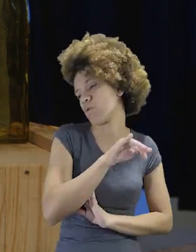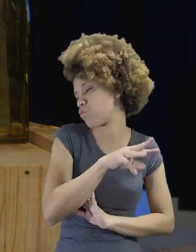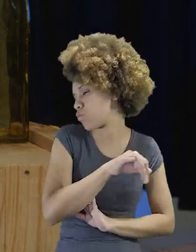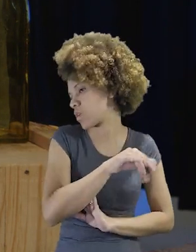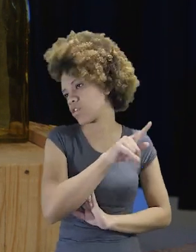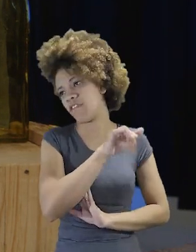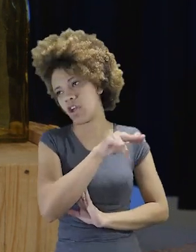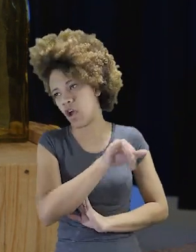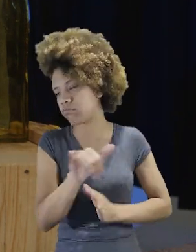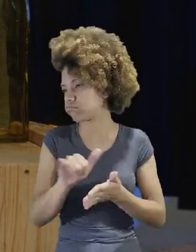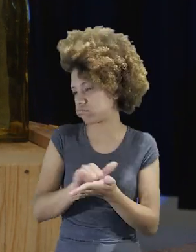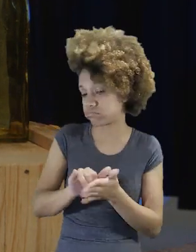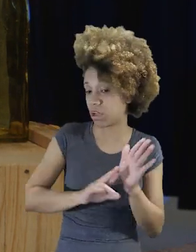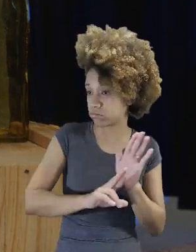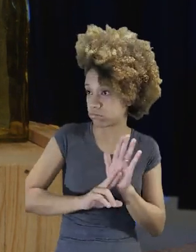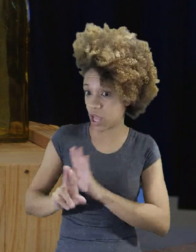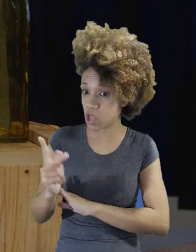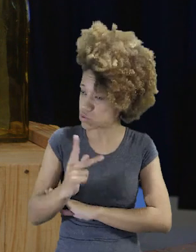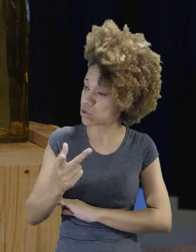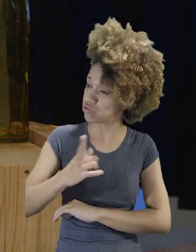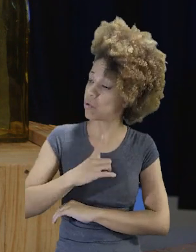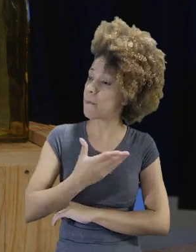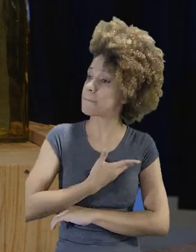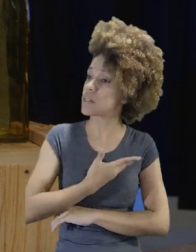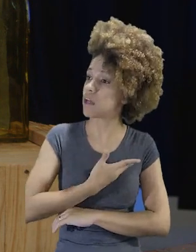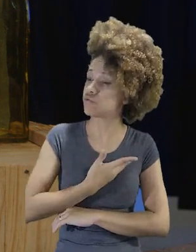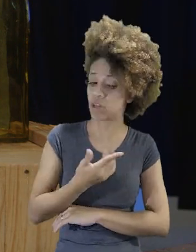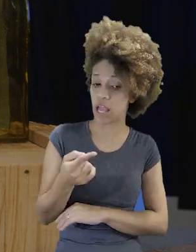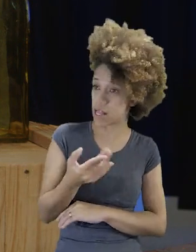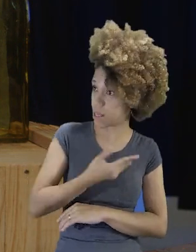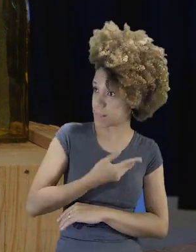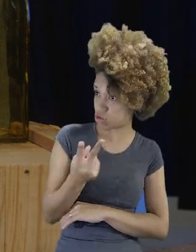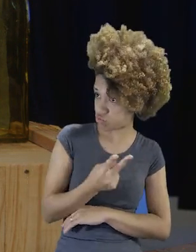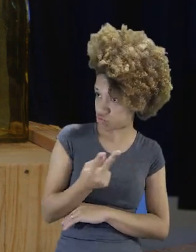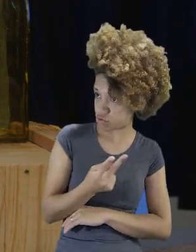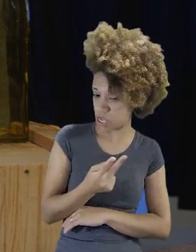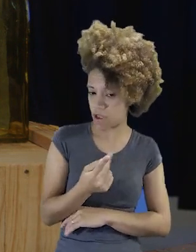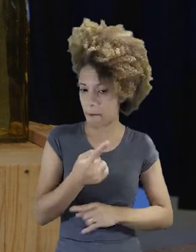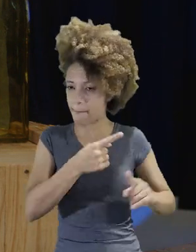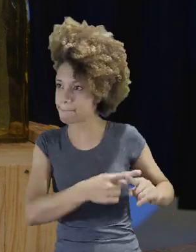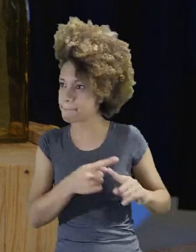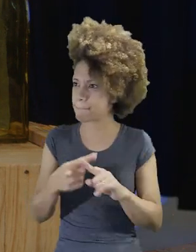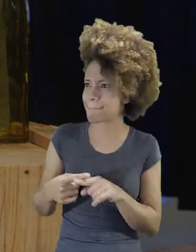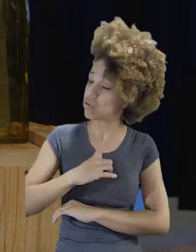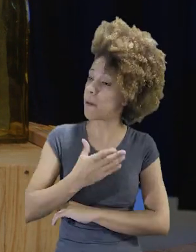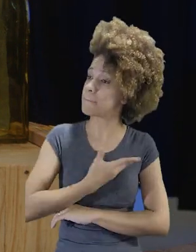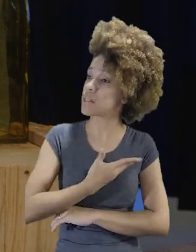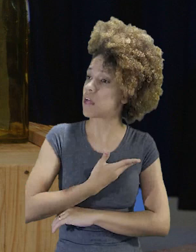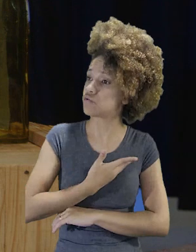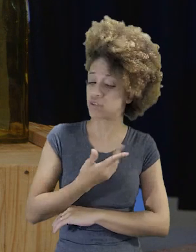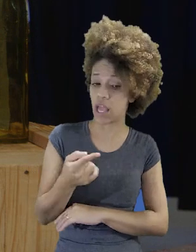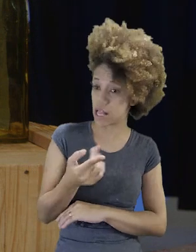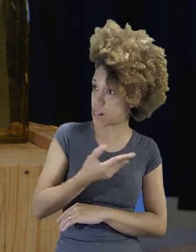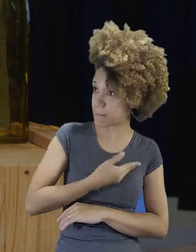York etc e tal e eles tinham eles tinham amizade essa amizade ela vira uma rixa por conta de